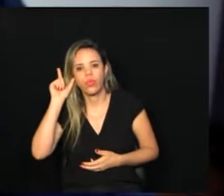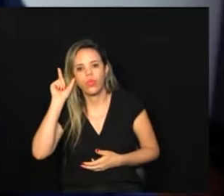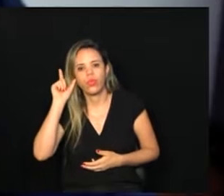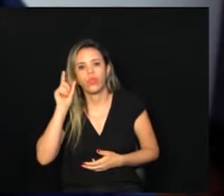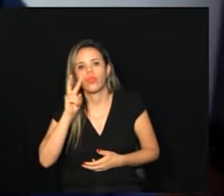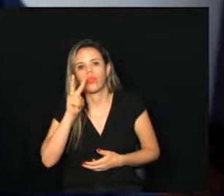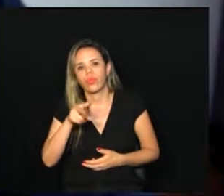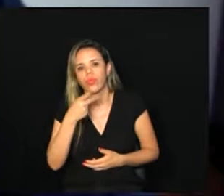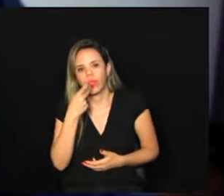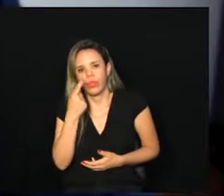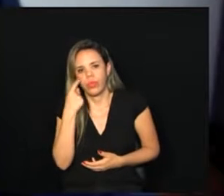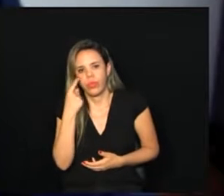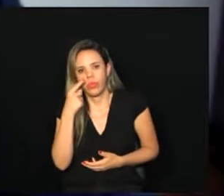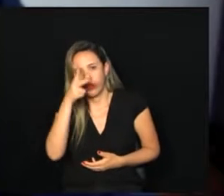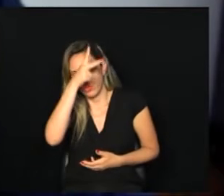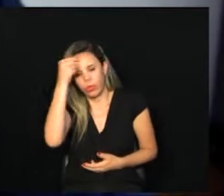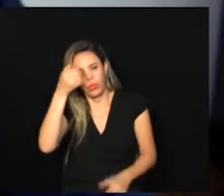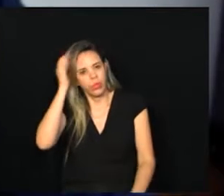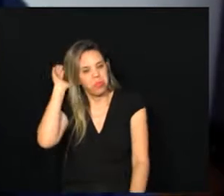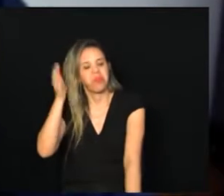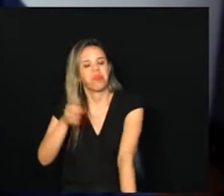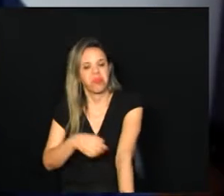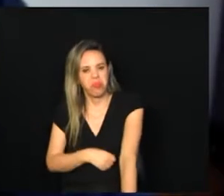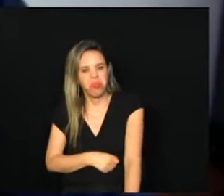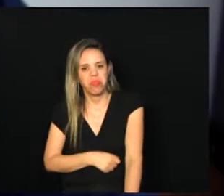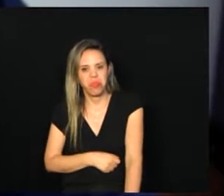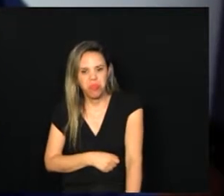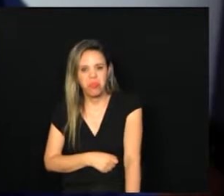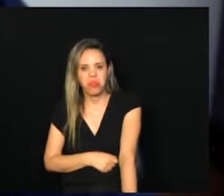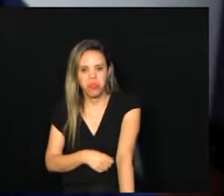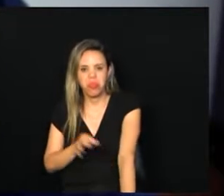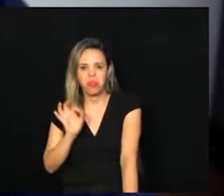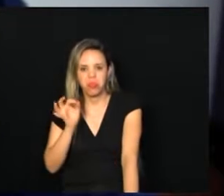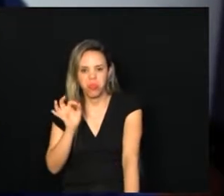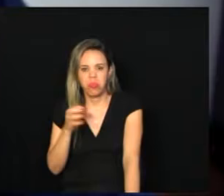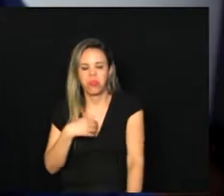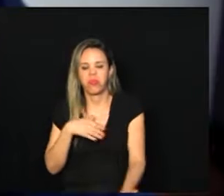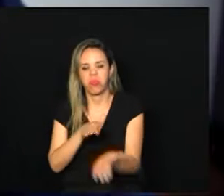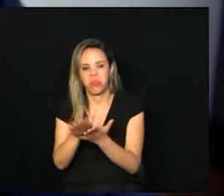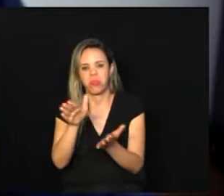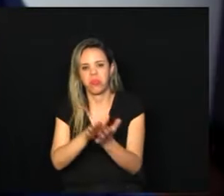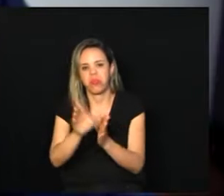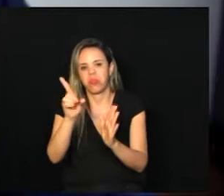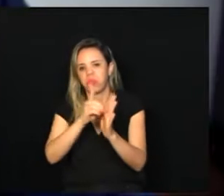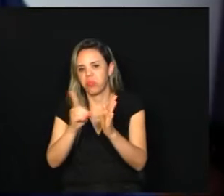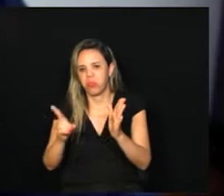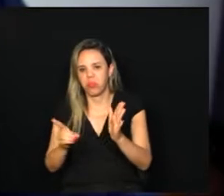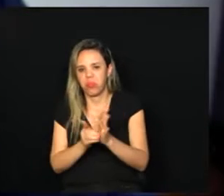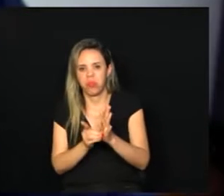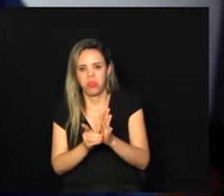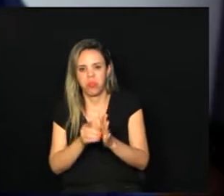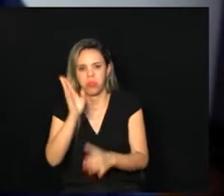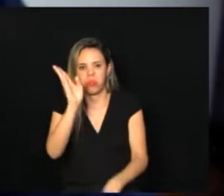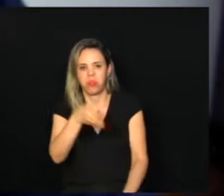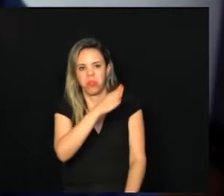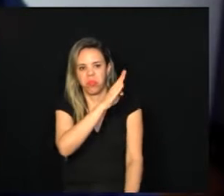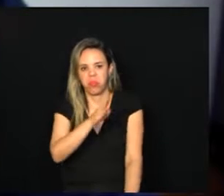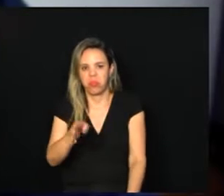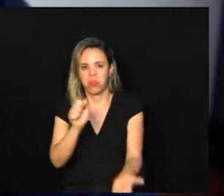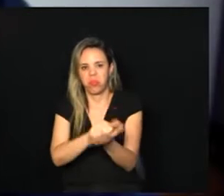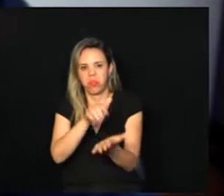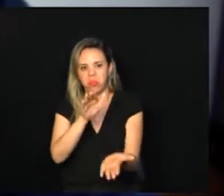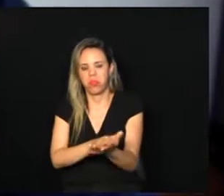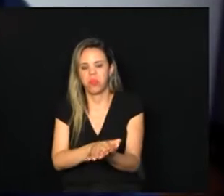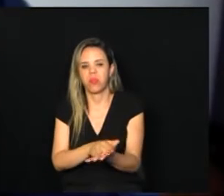você mesma disse, Mirna, o prefeito Dário Saad, ele certamente publicou um decreto e cancelou essas multas de